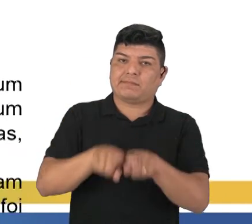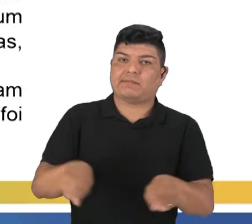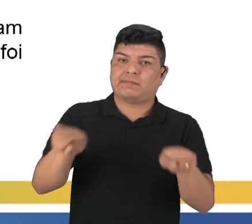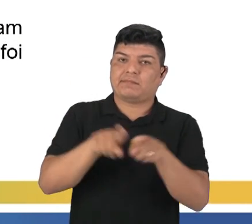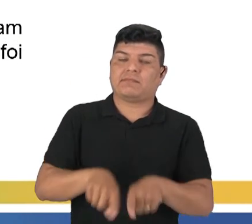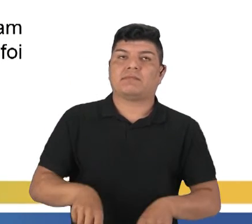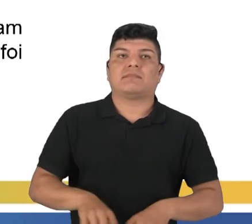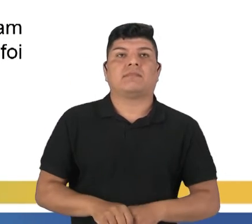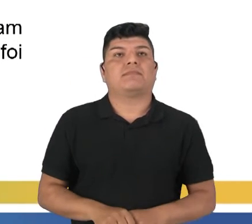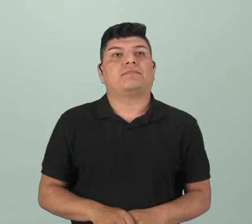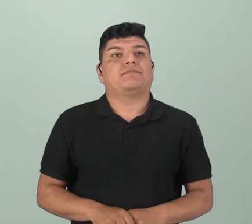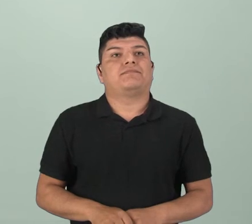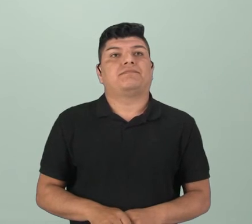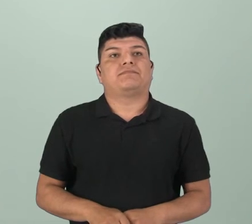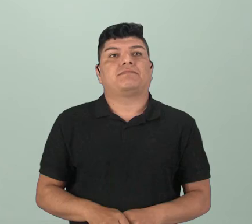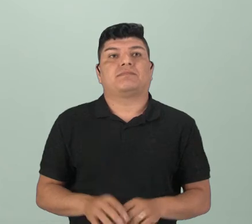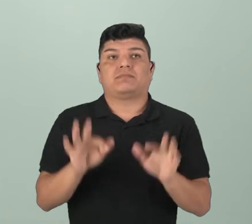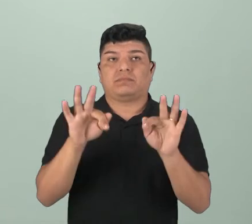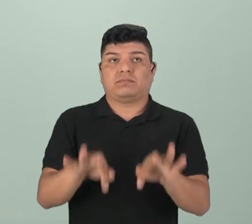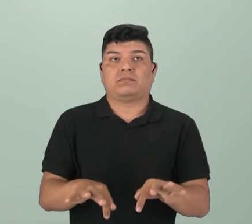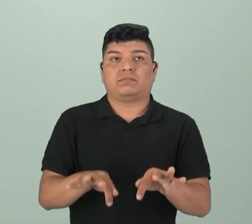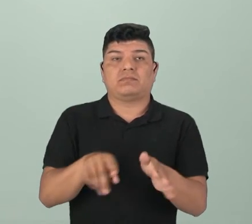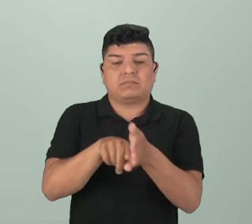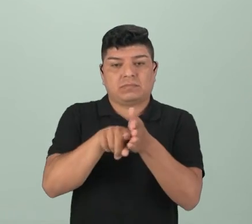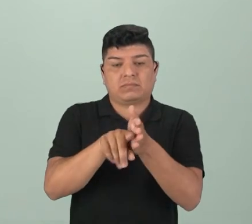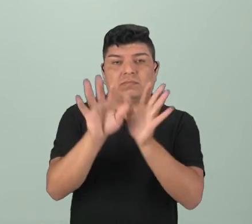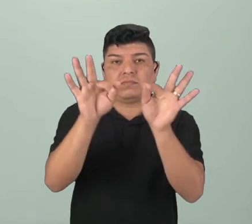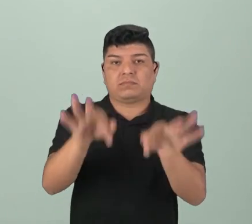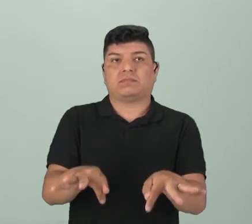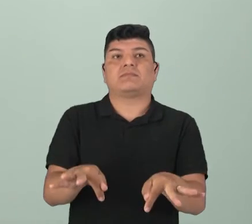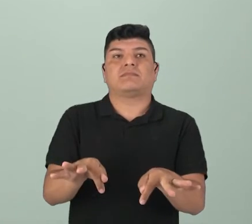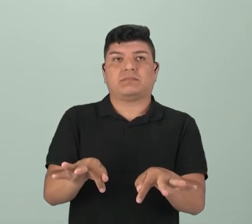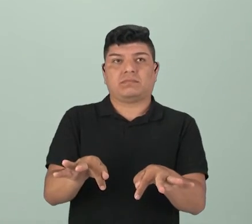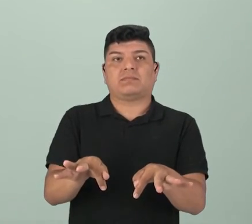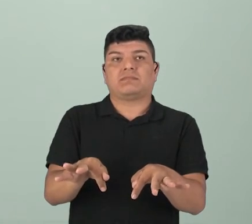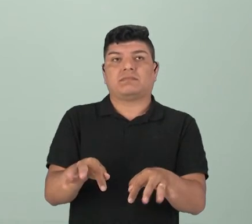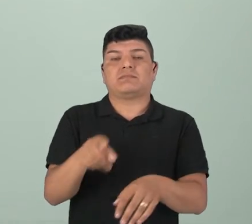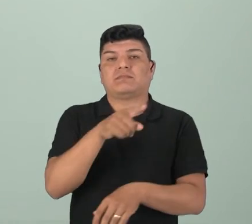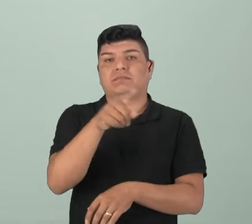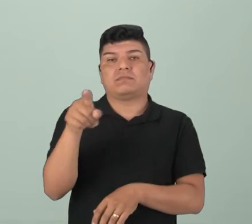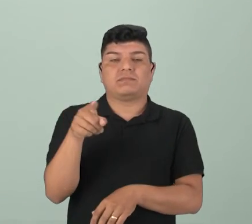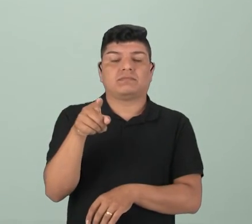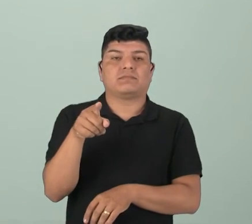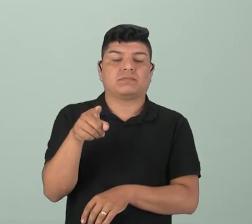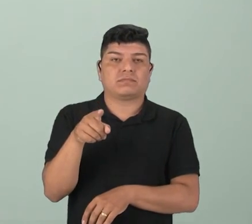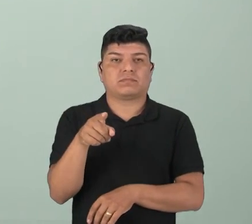tá? E, por fim, uma revisão final, que é na revisão que você vai